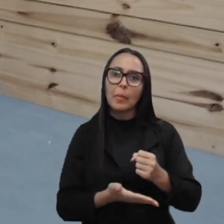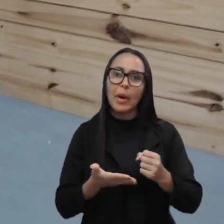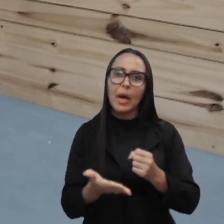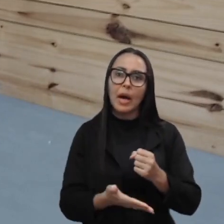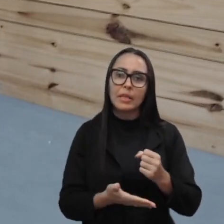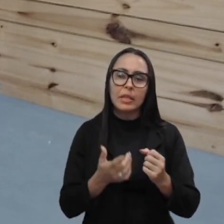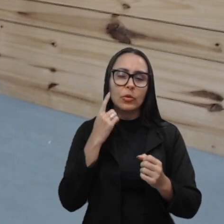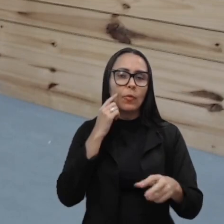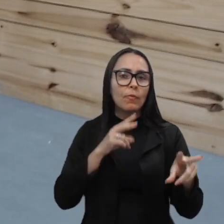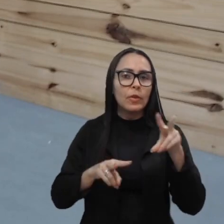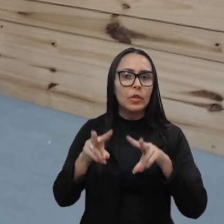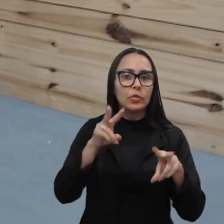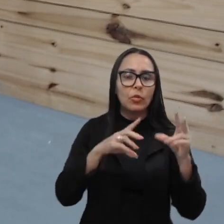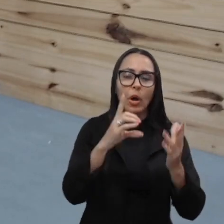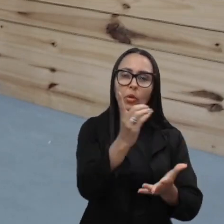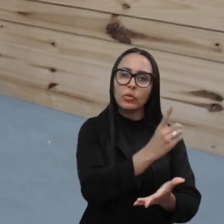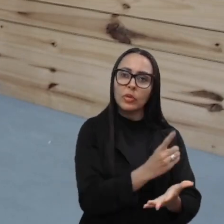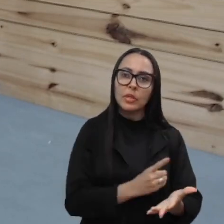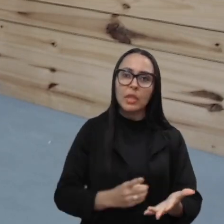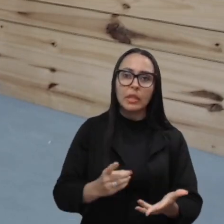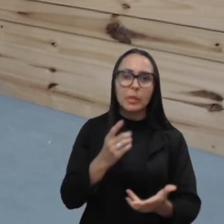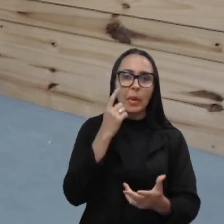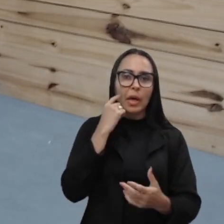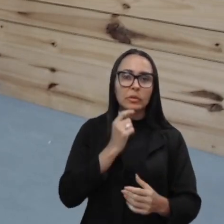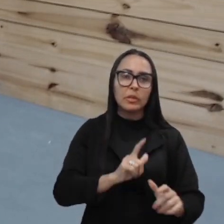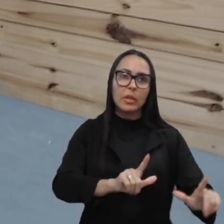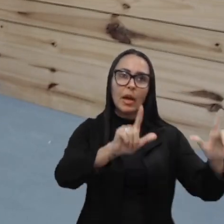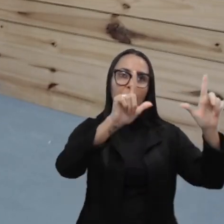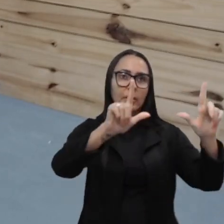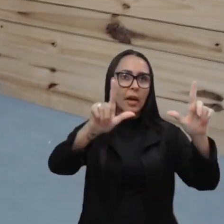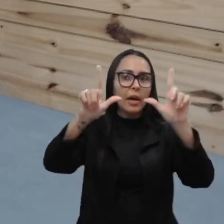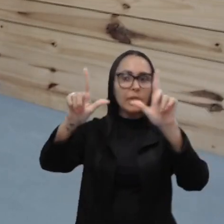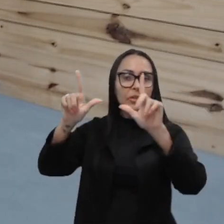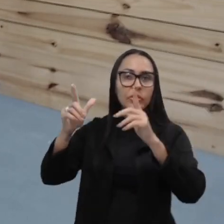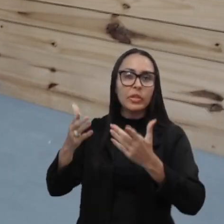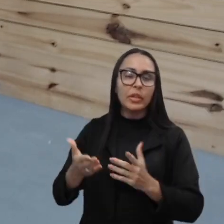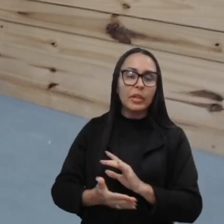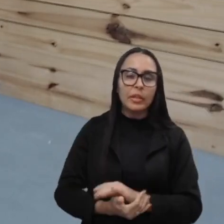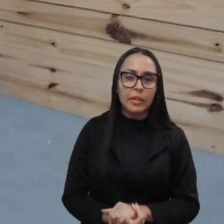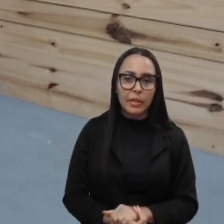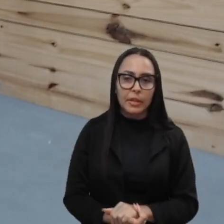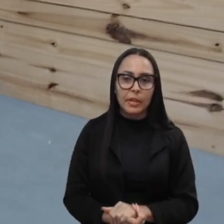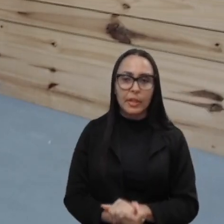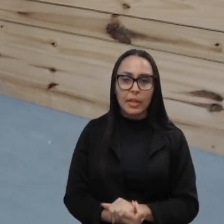composição visual do design gráfico de cartaz, né? E o Art Nouveau, ele